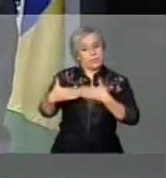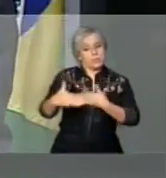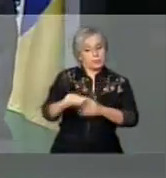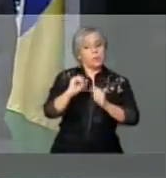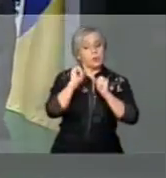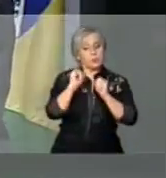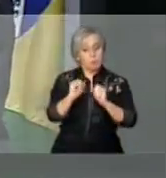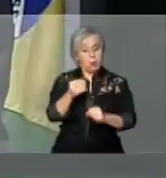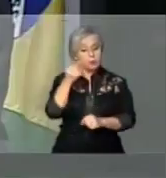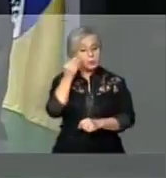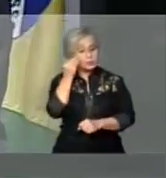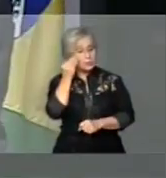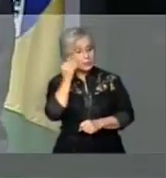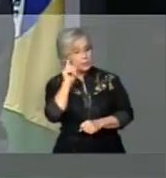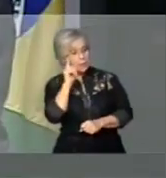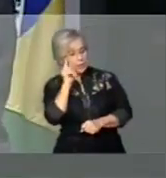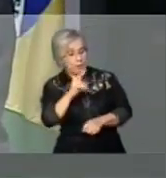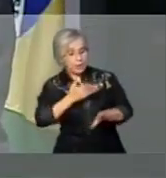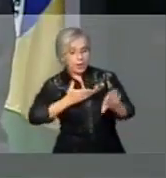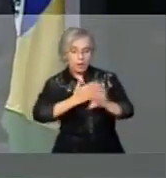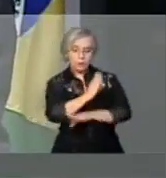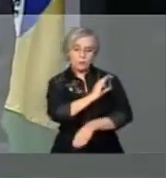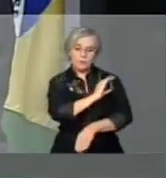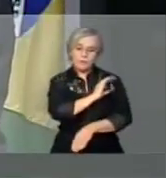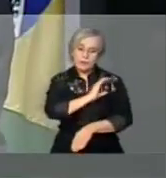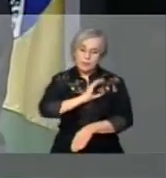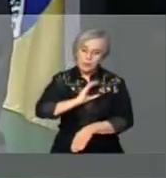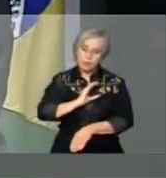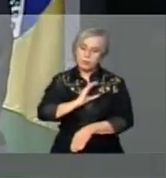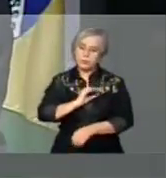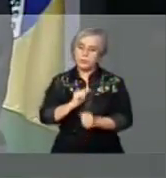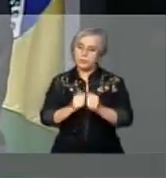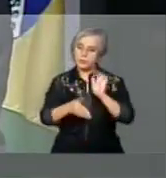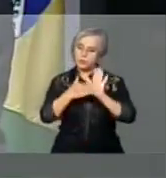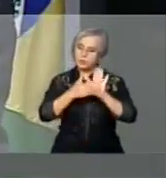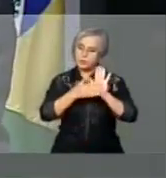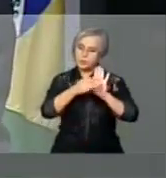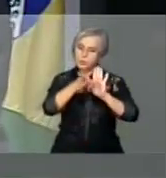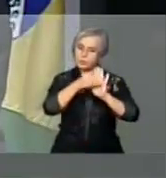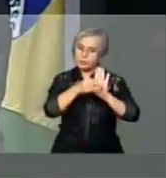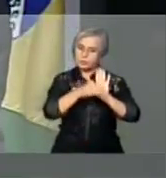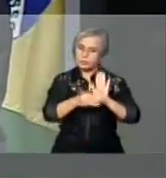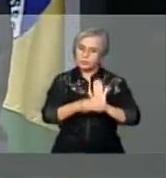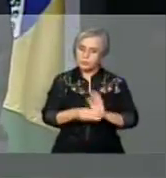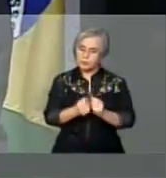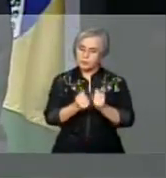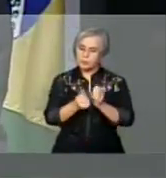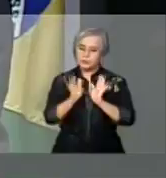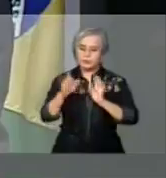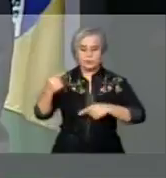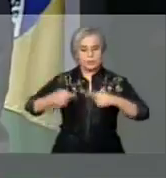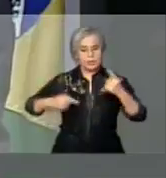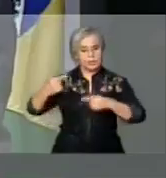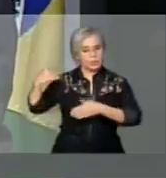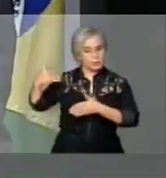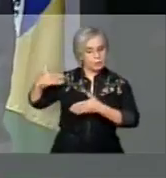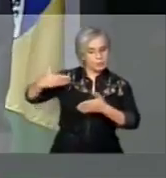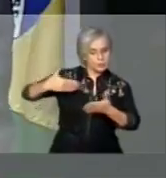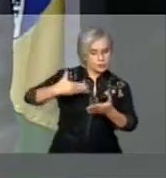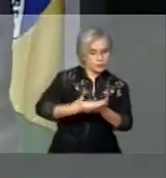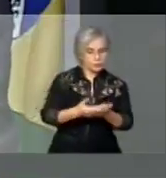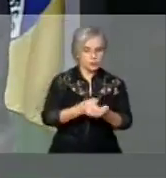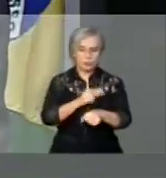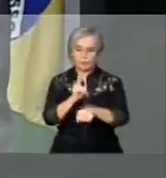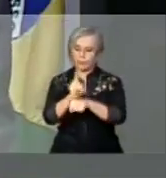possa aprovar na comissão, com as propostas incorporadas que foram já debatidas ao longo do tempo, as questões de